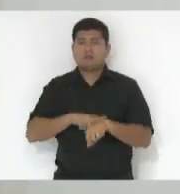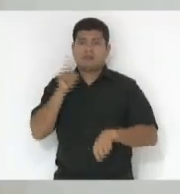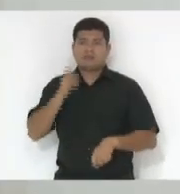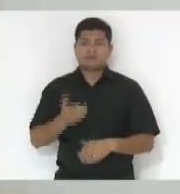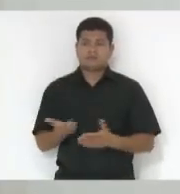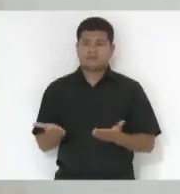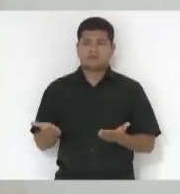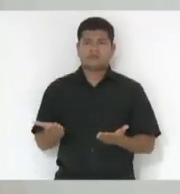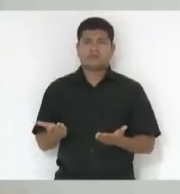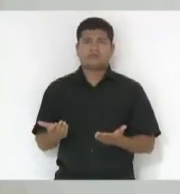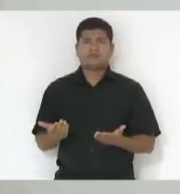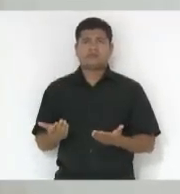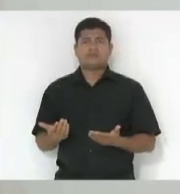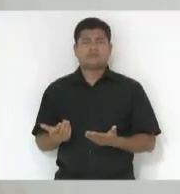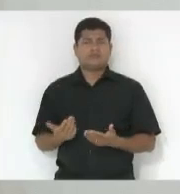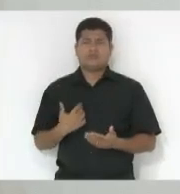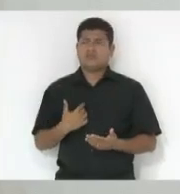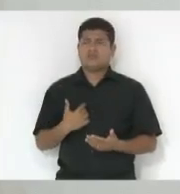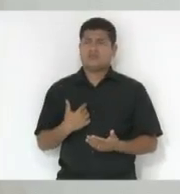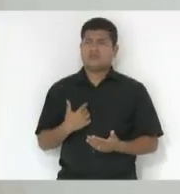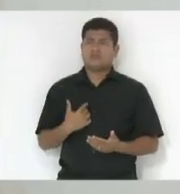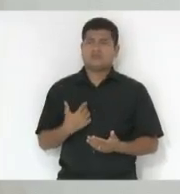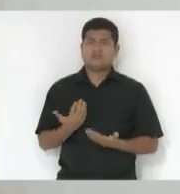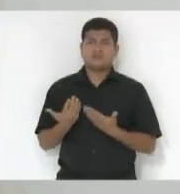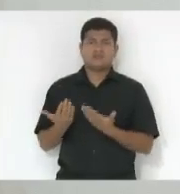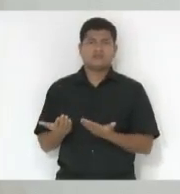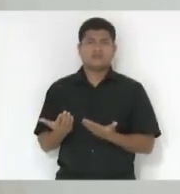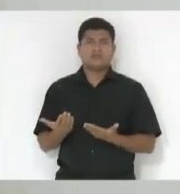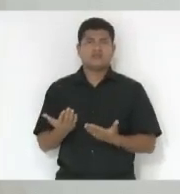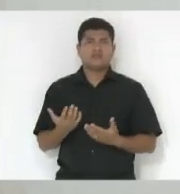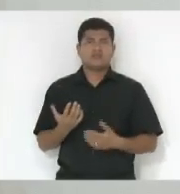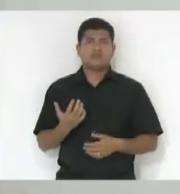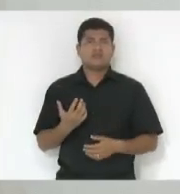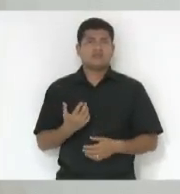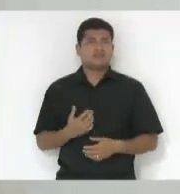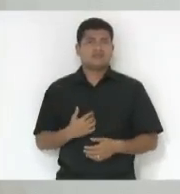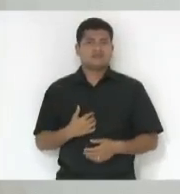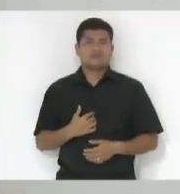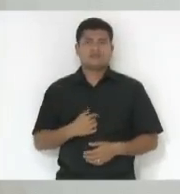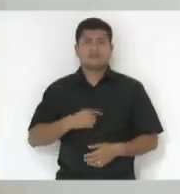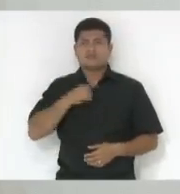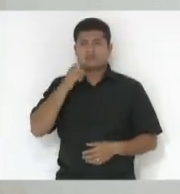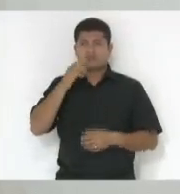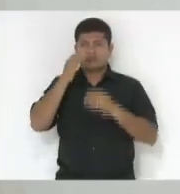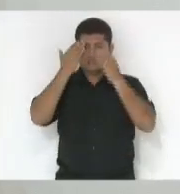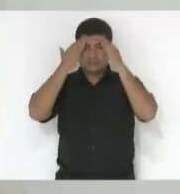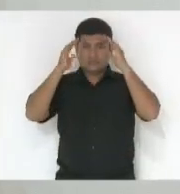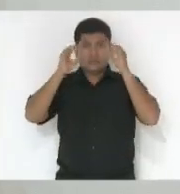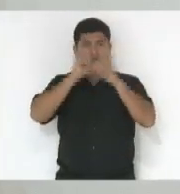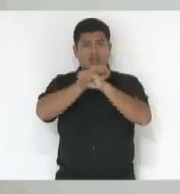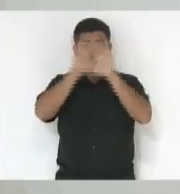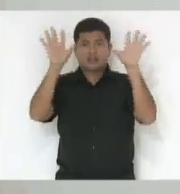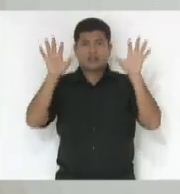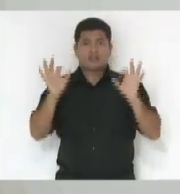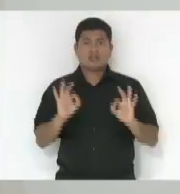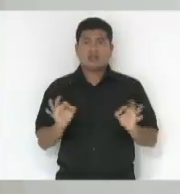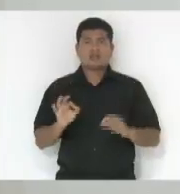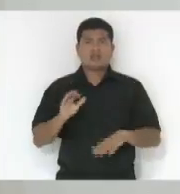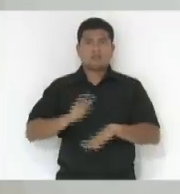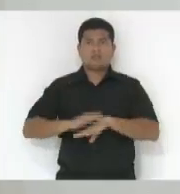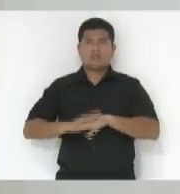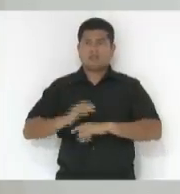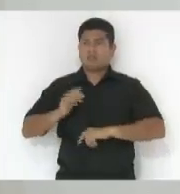Não faz nem o menor sentido, nem do ponto de vista prático, porque, afinal de contas, o que nosso Estado se